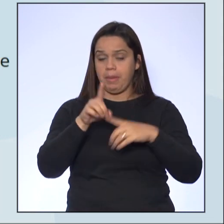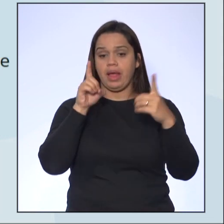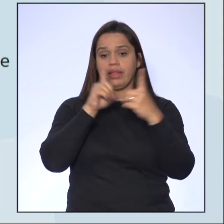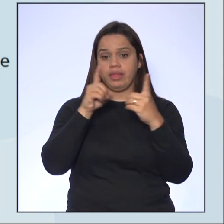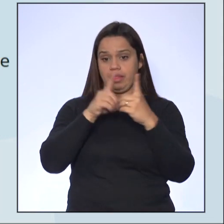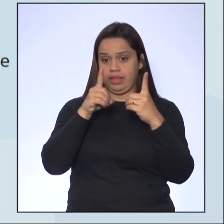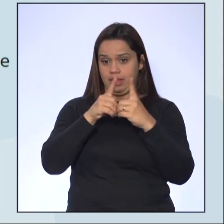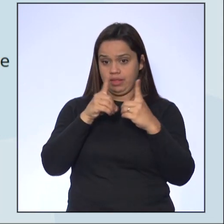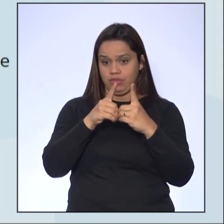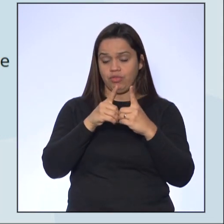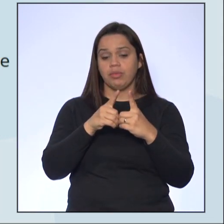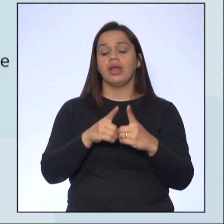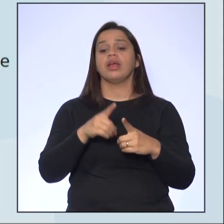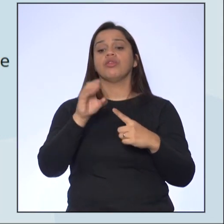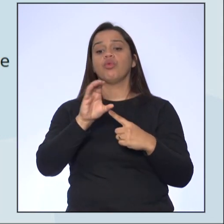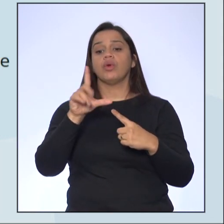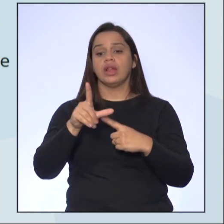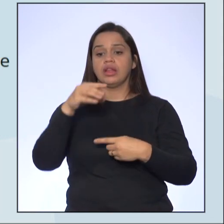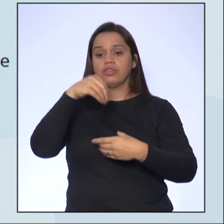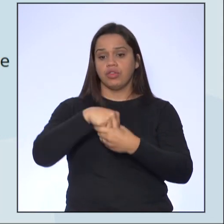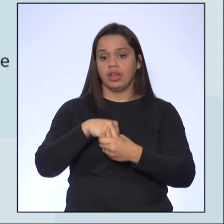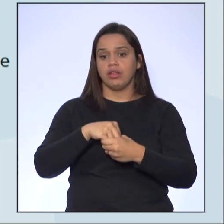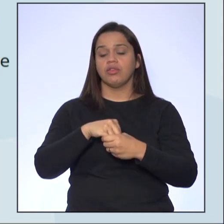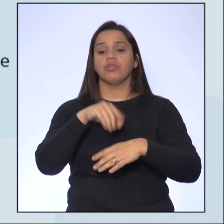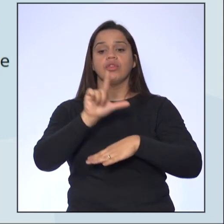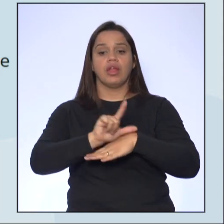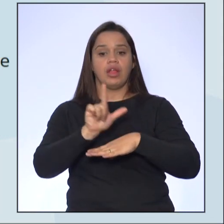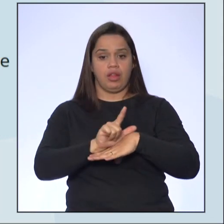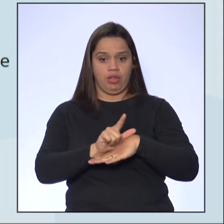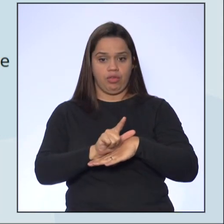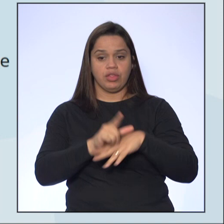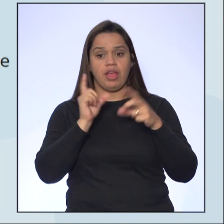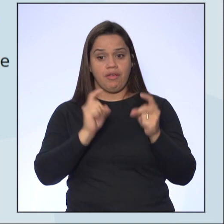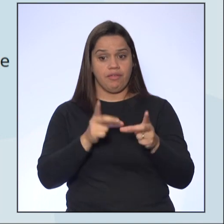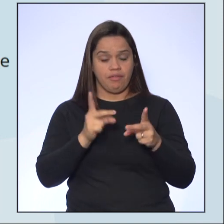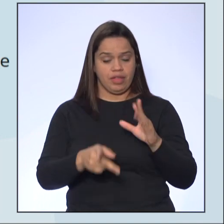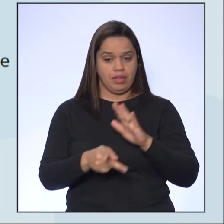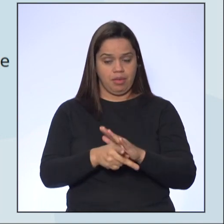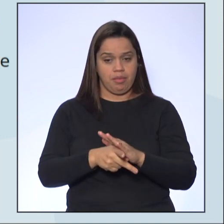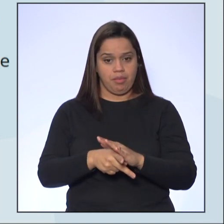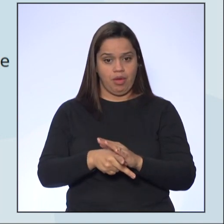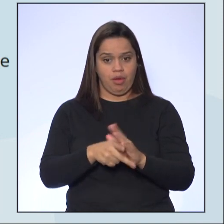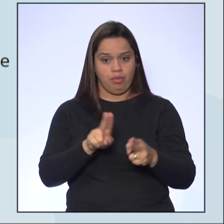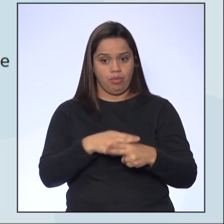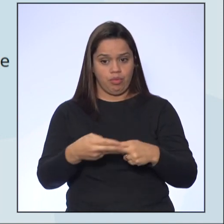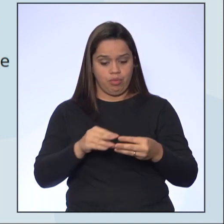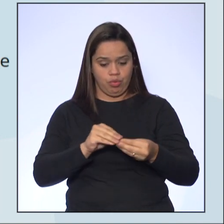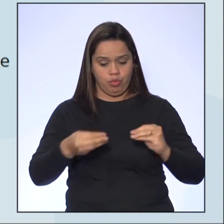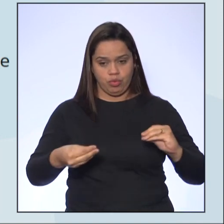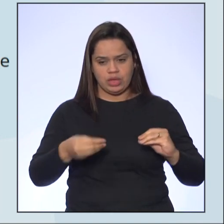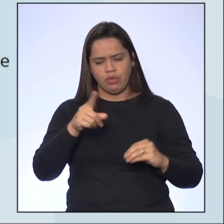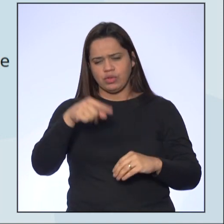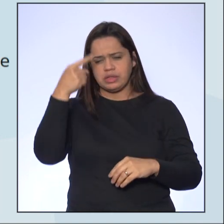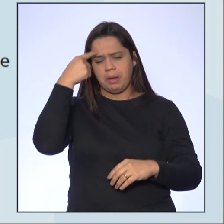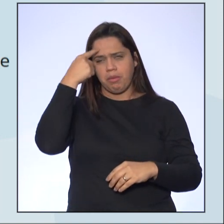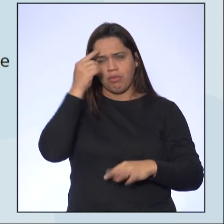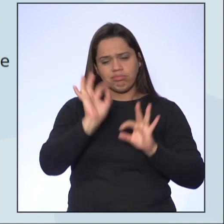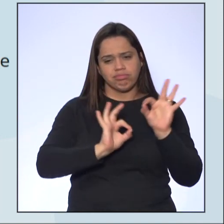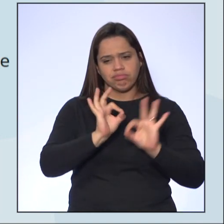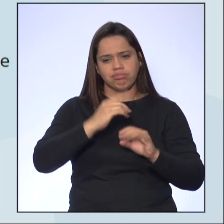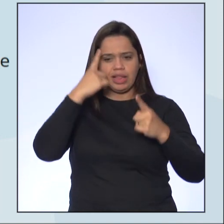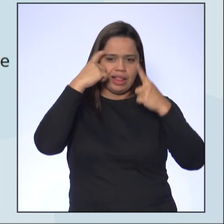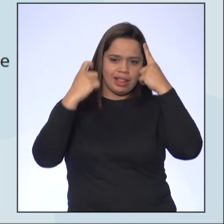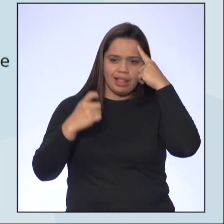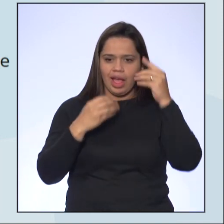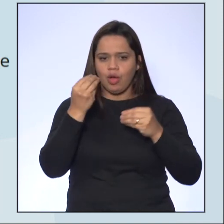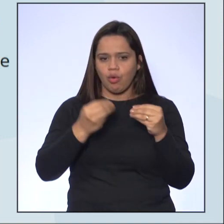atendimento dos clientes na loja que irá vender os bombons. Então, montem uma ideia aí de como que é, façam